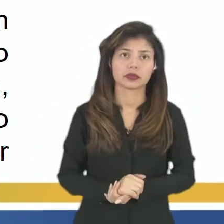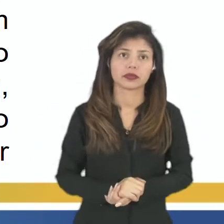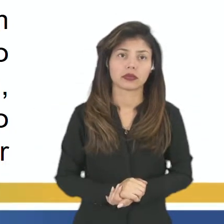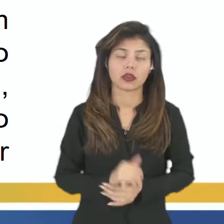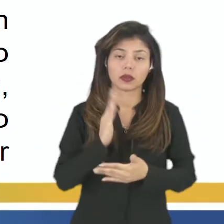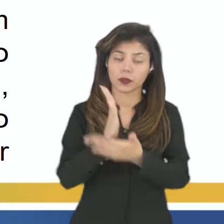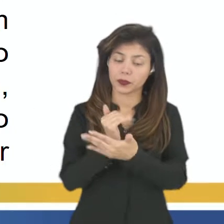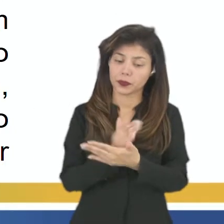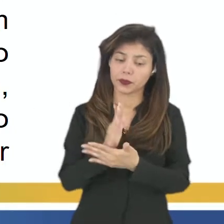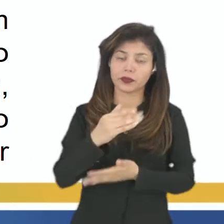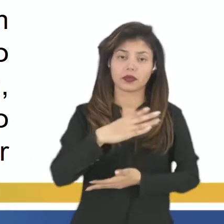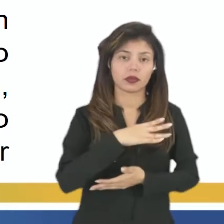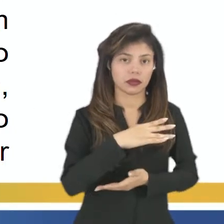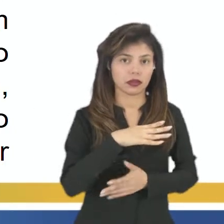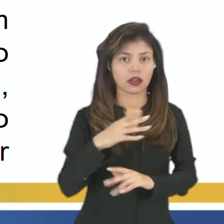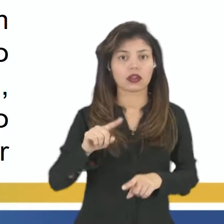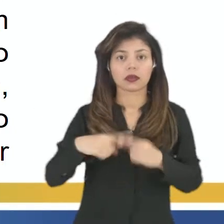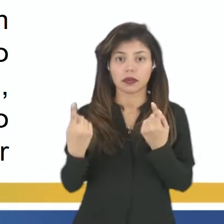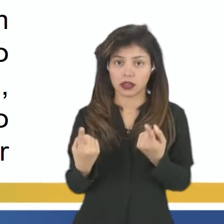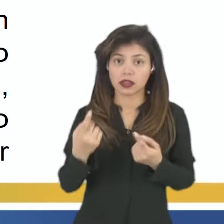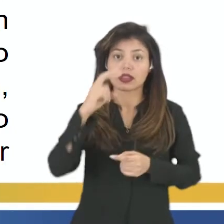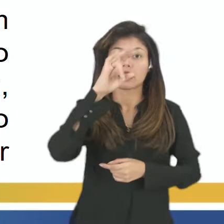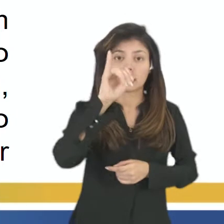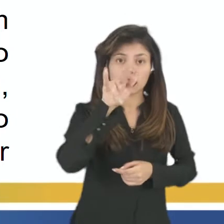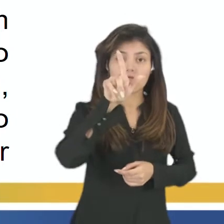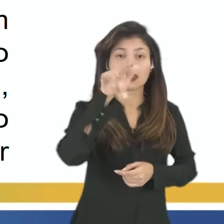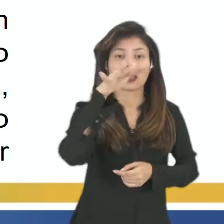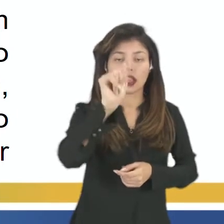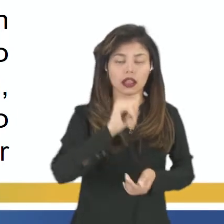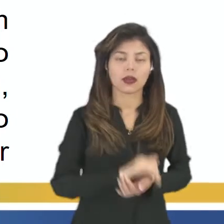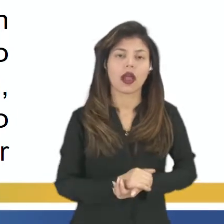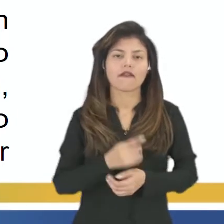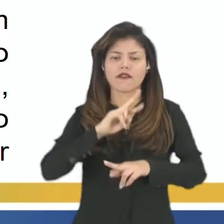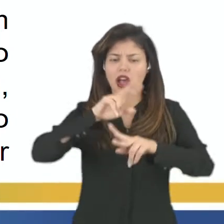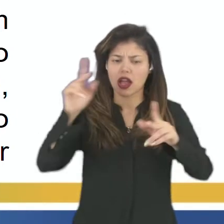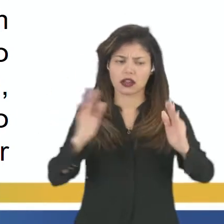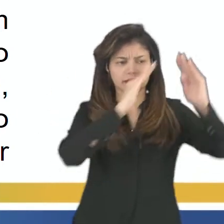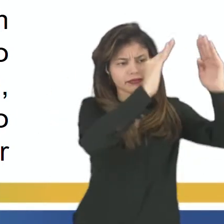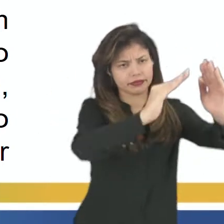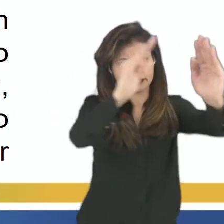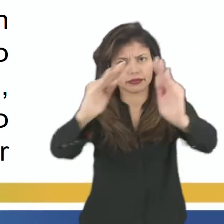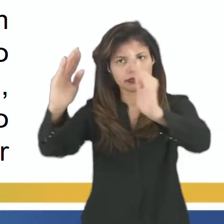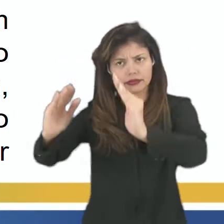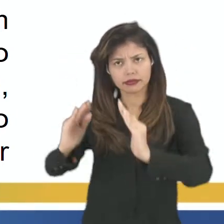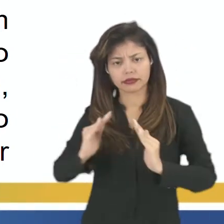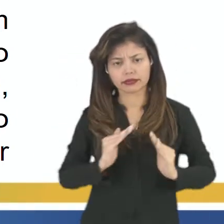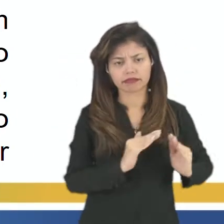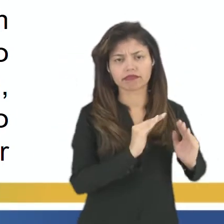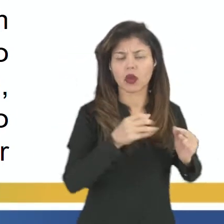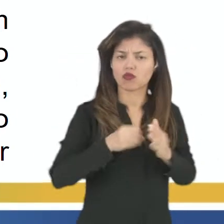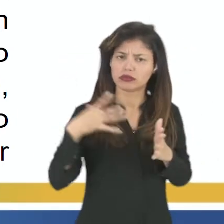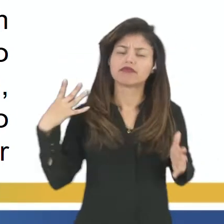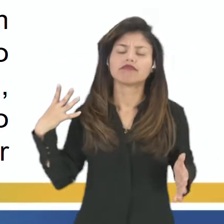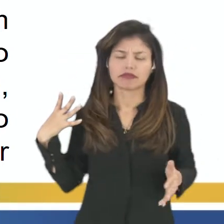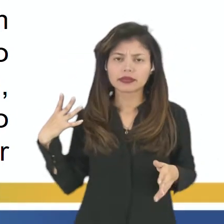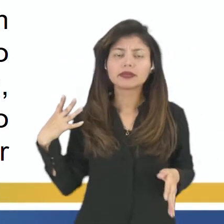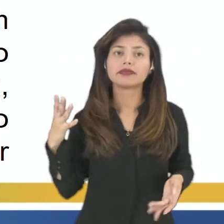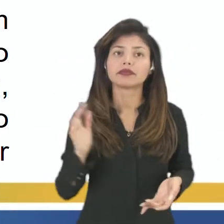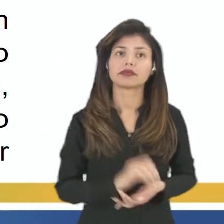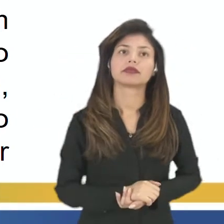é dividido em cidades, mas é dividido em ilhas, né? Então nós temos várias ilhas que formam um verdadeiro arquipélago, né?